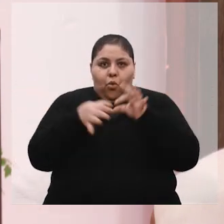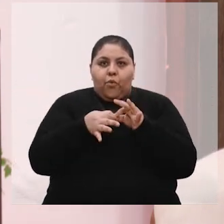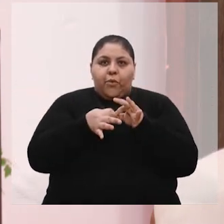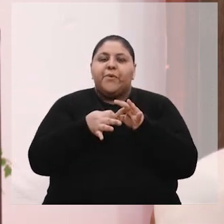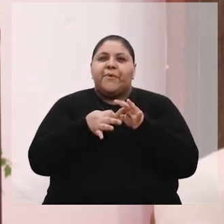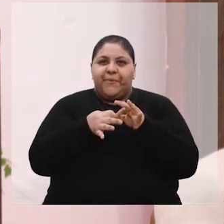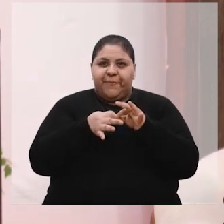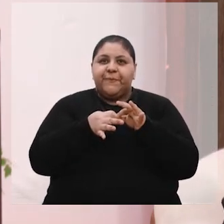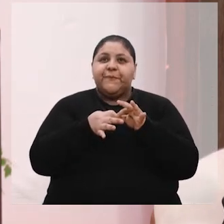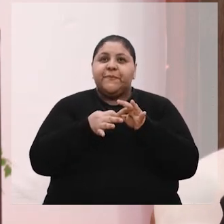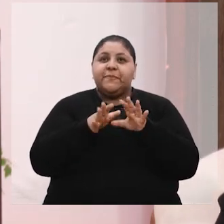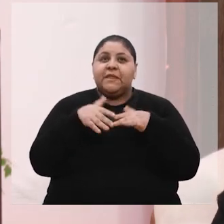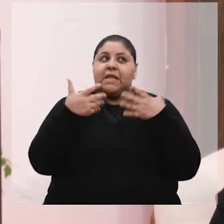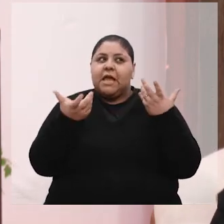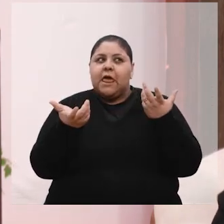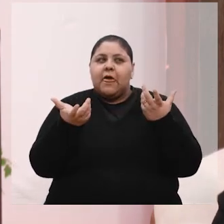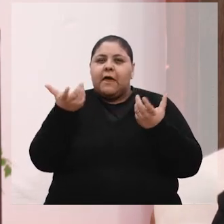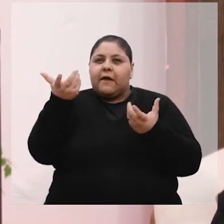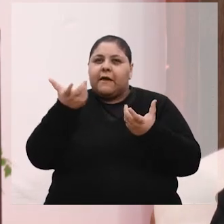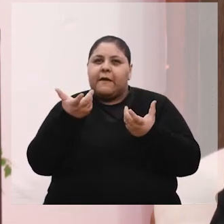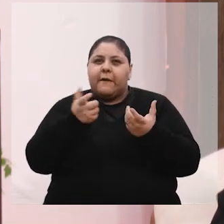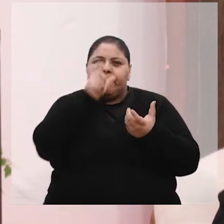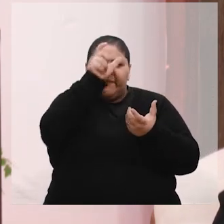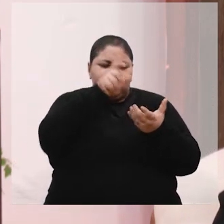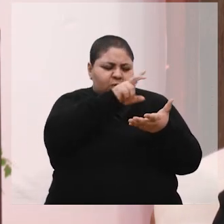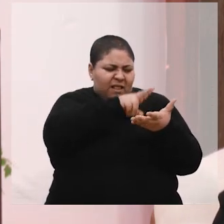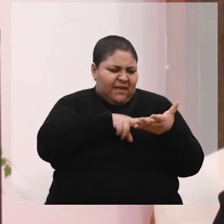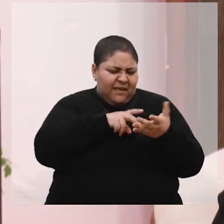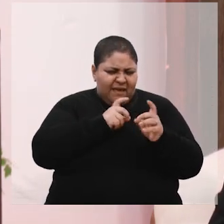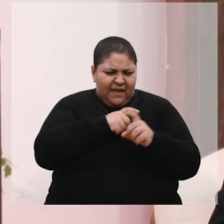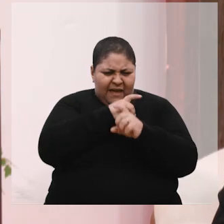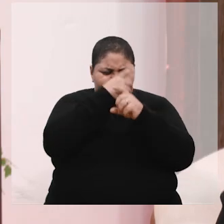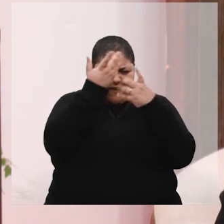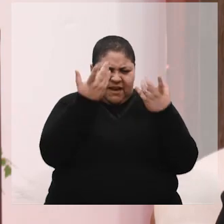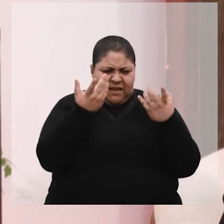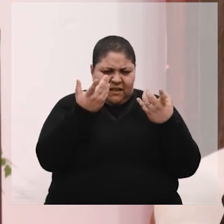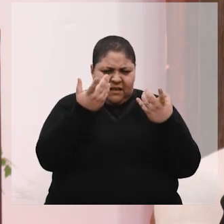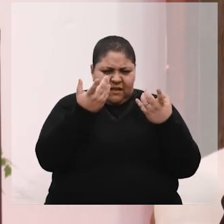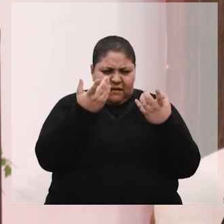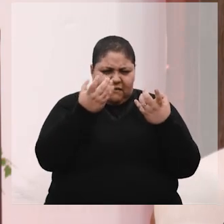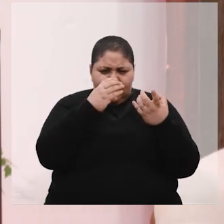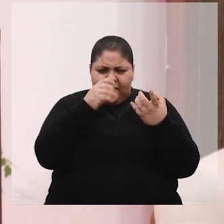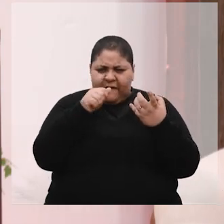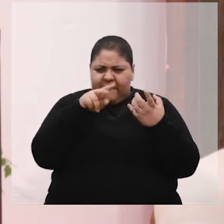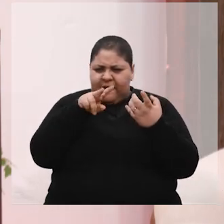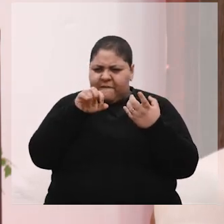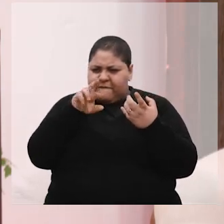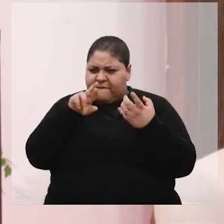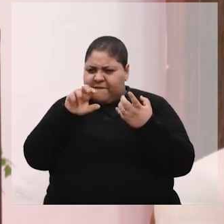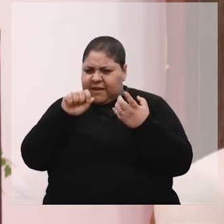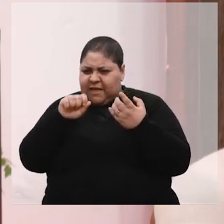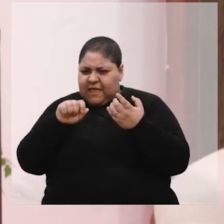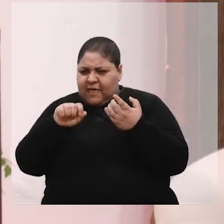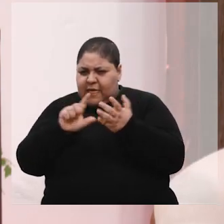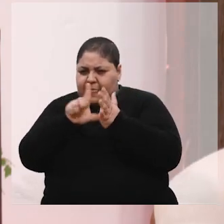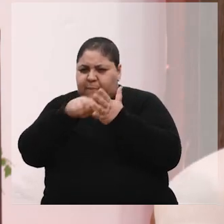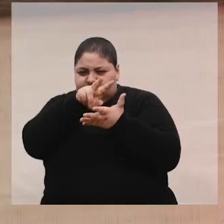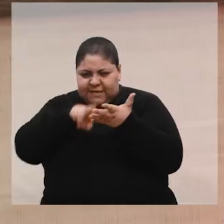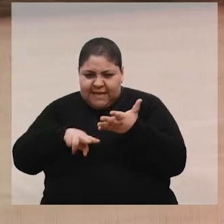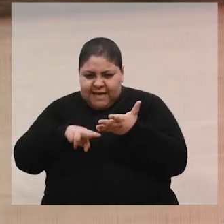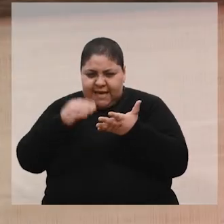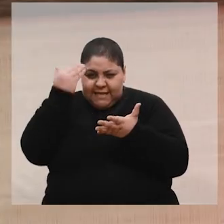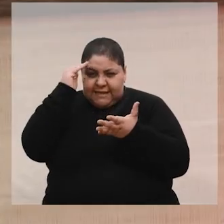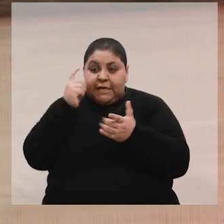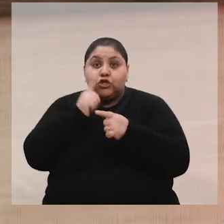palavra. Então, que é tipo quando a pessoa lê diz assim, caveiras, aí quando ela vai ler, ela vai entender o porquê das caveiras.